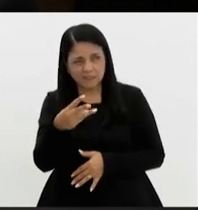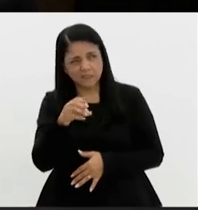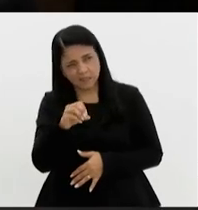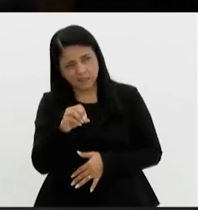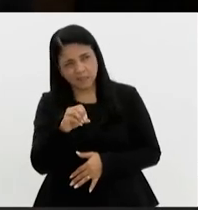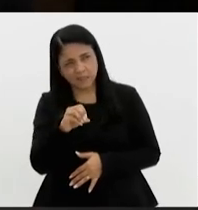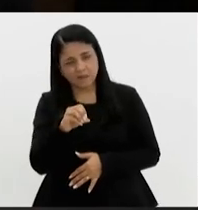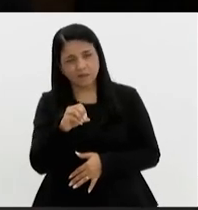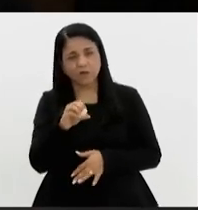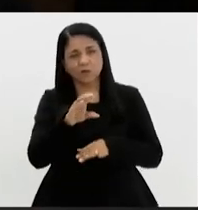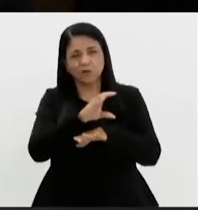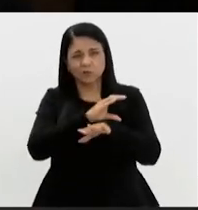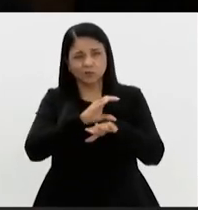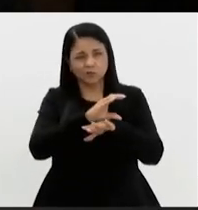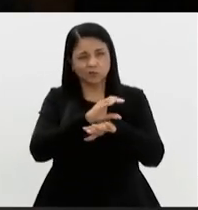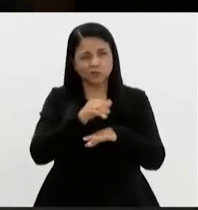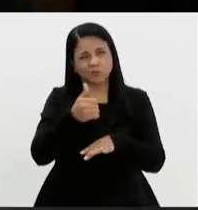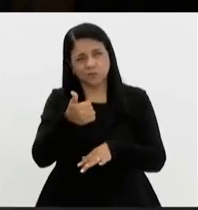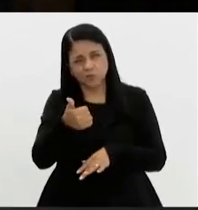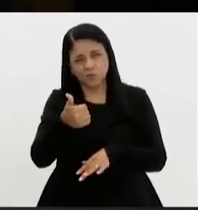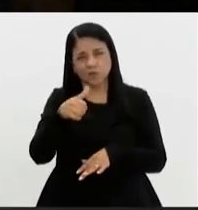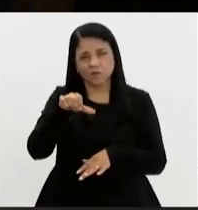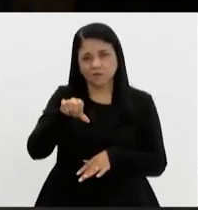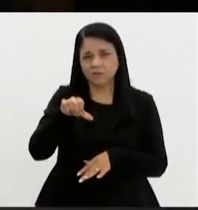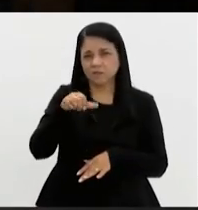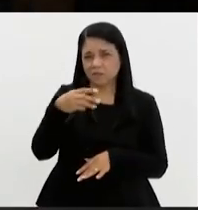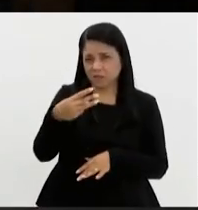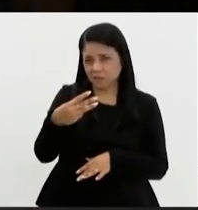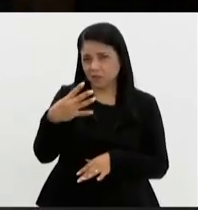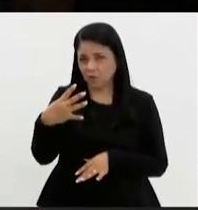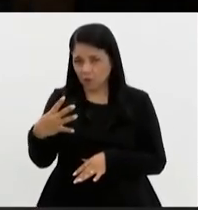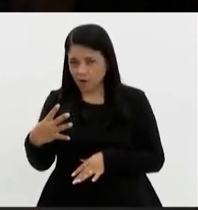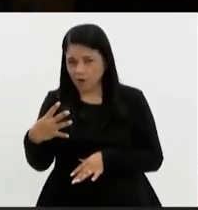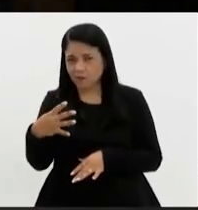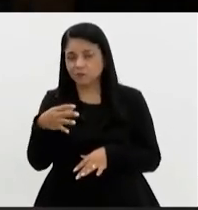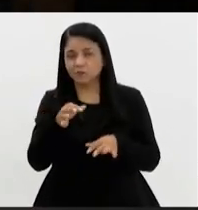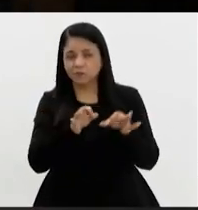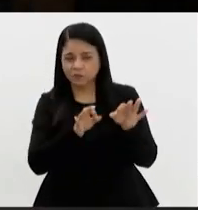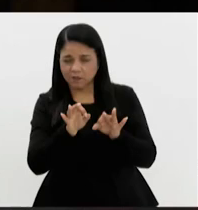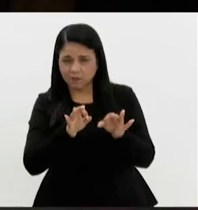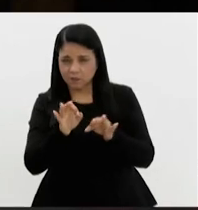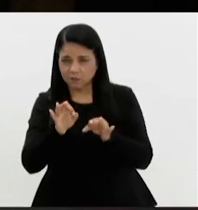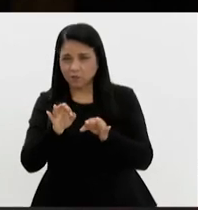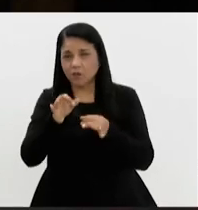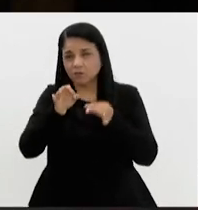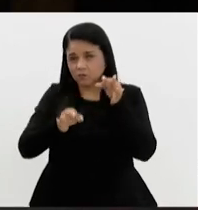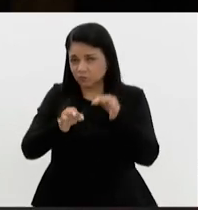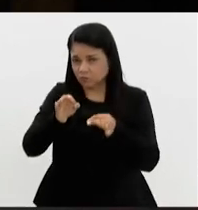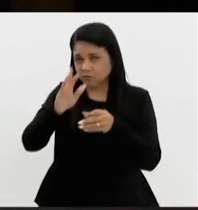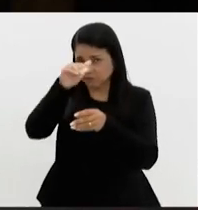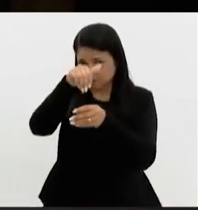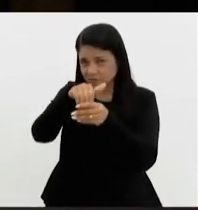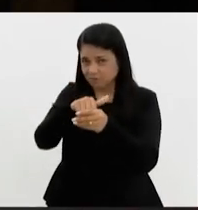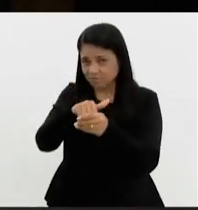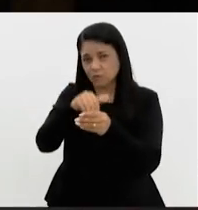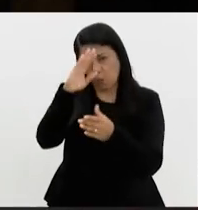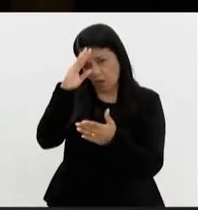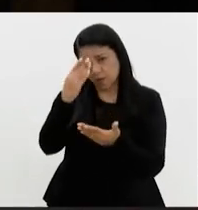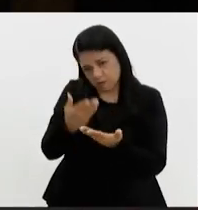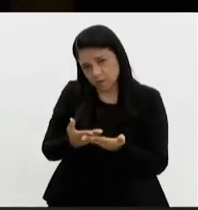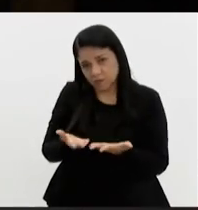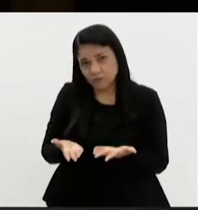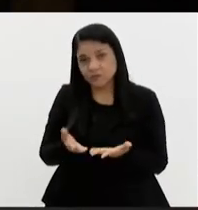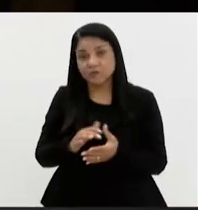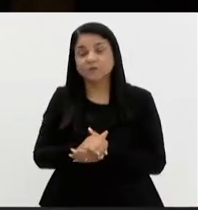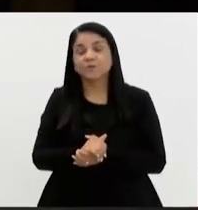30 deve ser a Constituição de 34 que organizou a justiça eleitoral creio eh